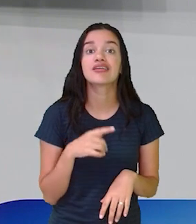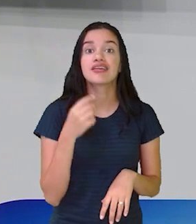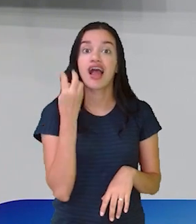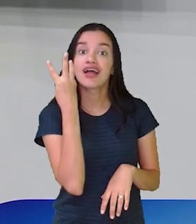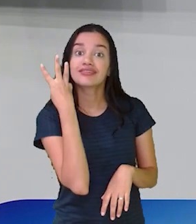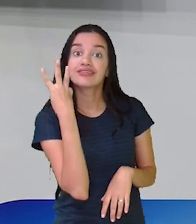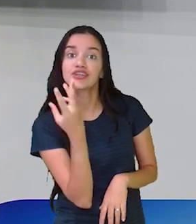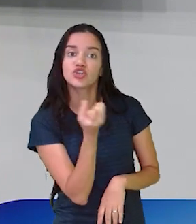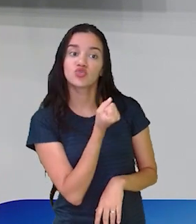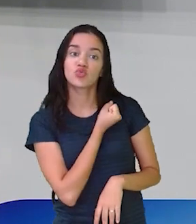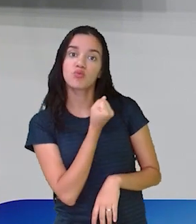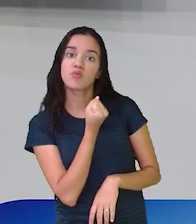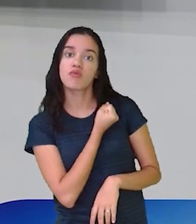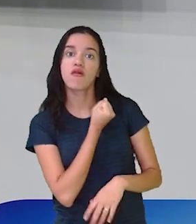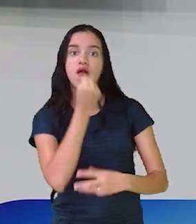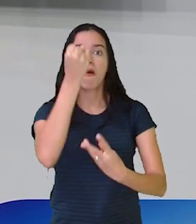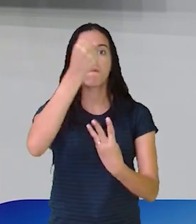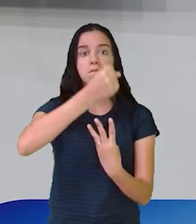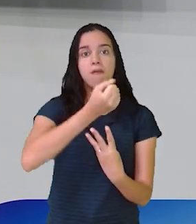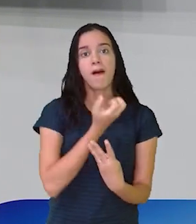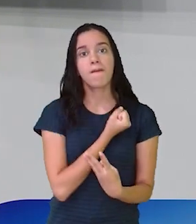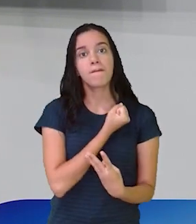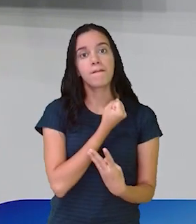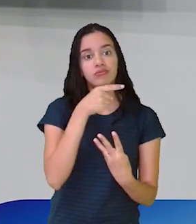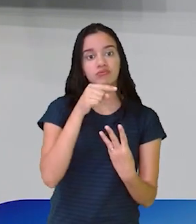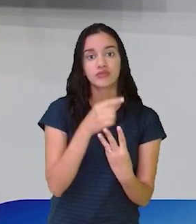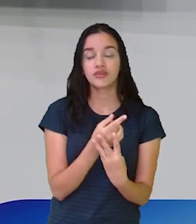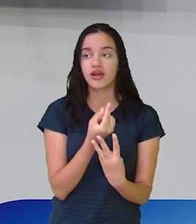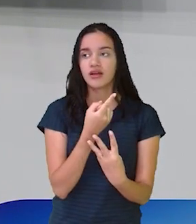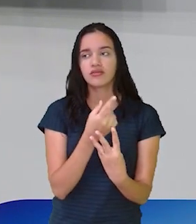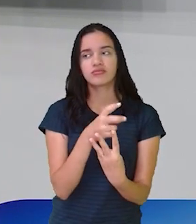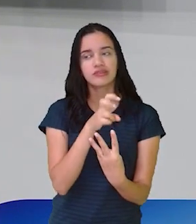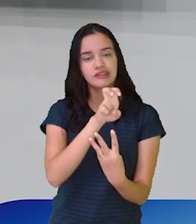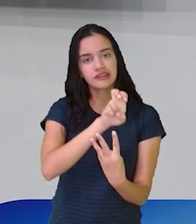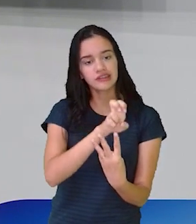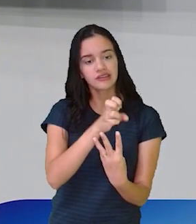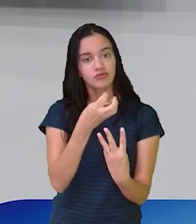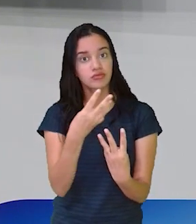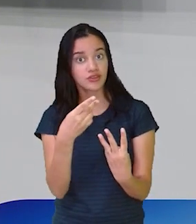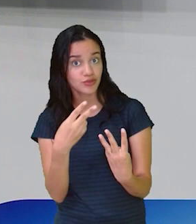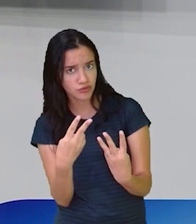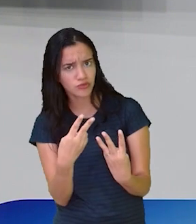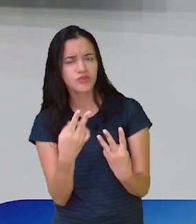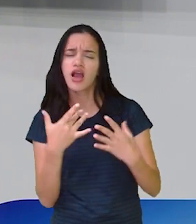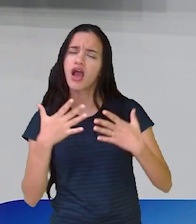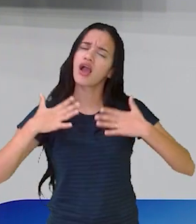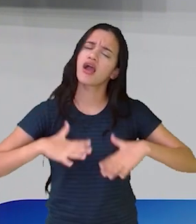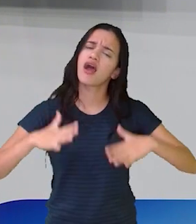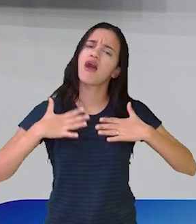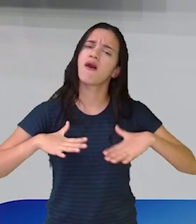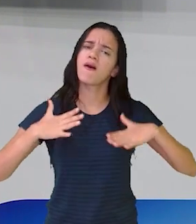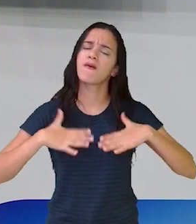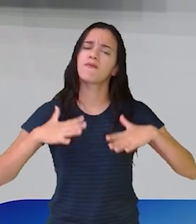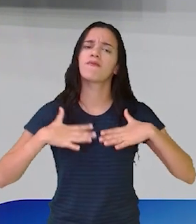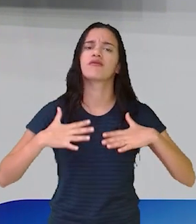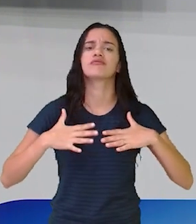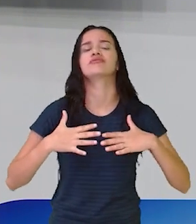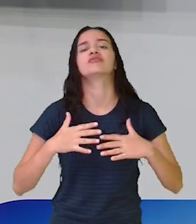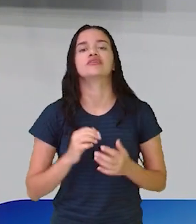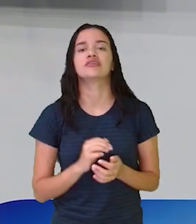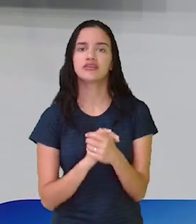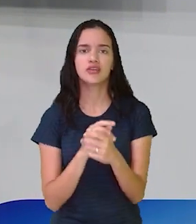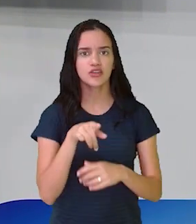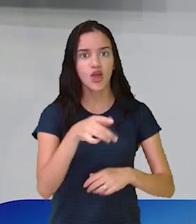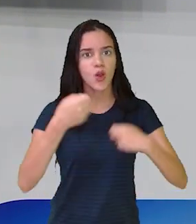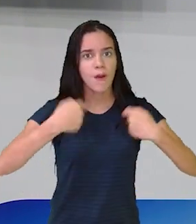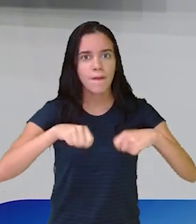algarismos aí para eu fazer multiplicação, me ajude, pelo amor de Deus. Calma, faz uma operação de cada vez. Você